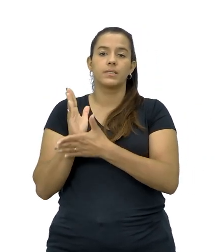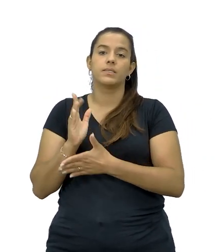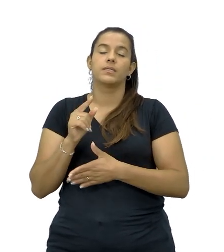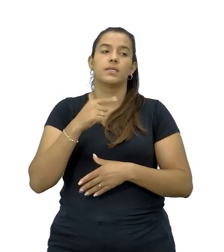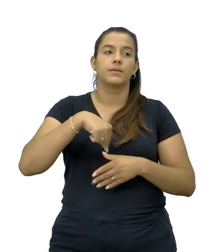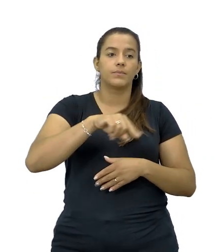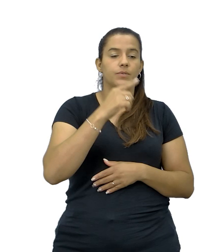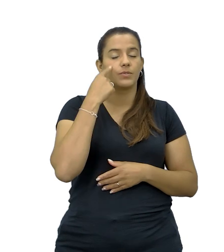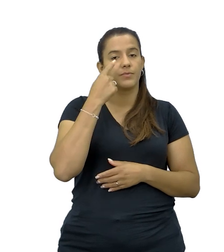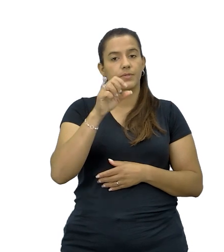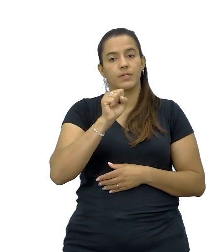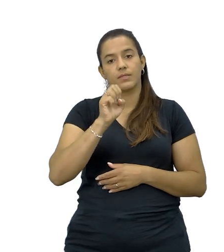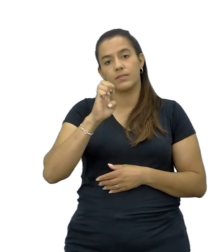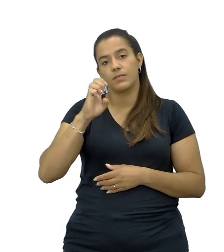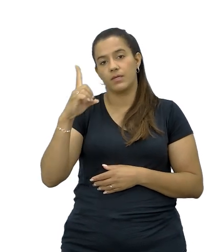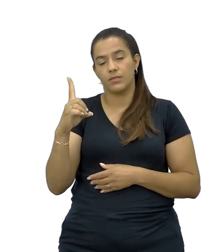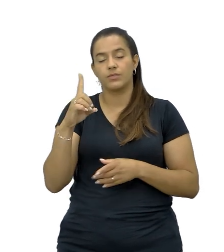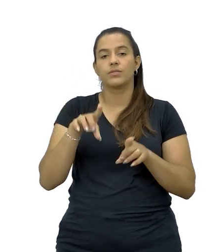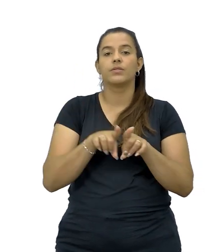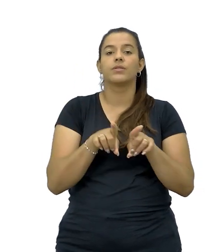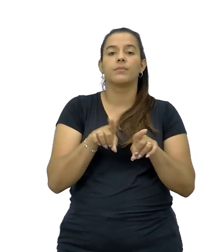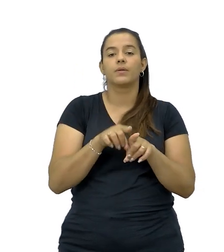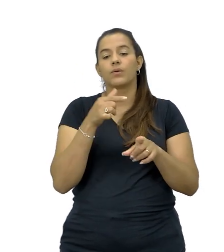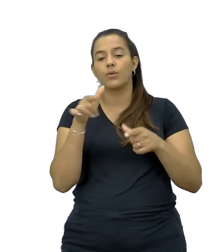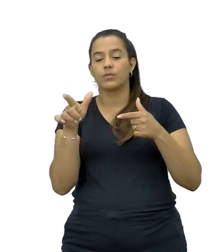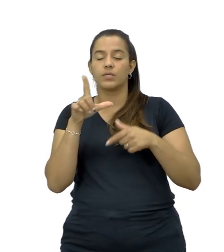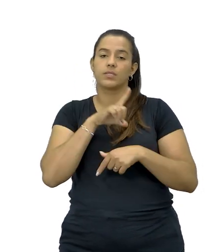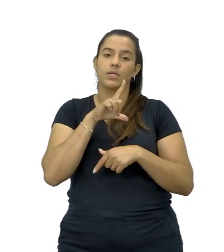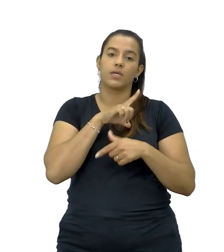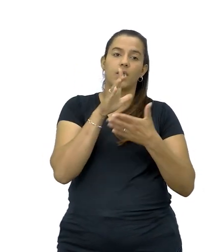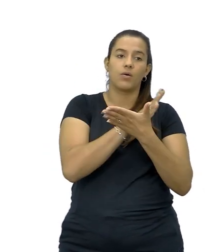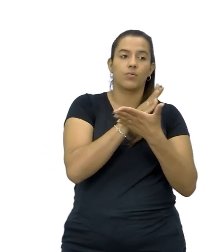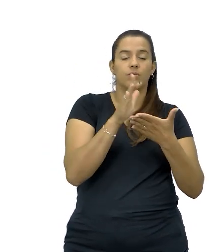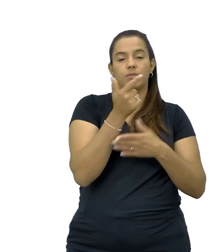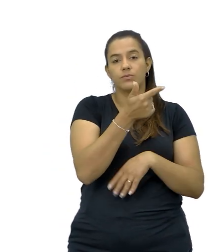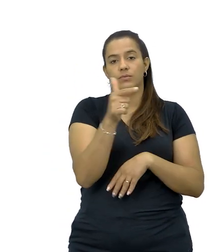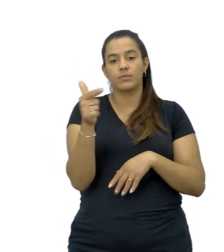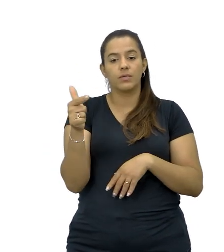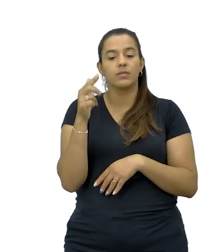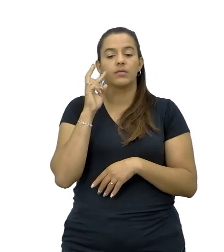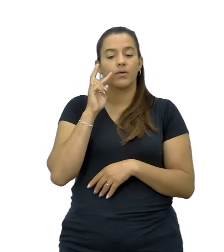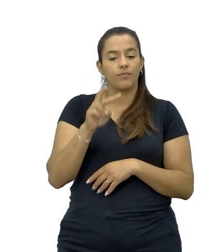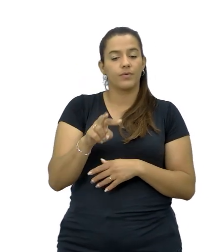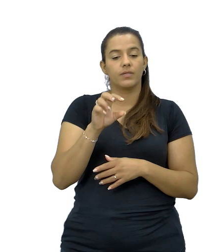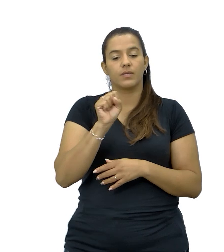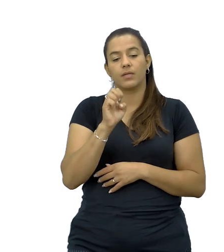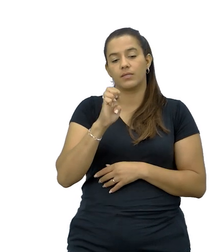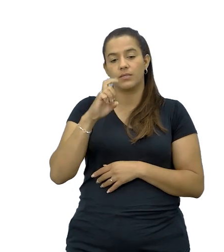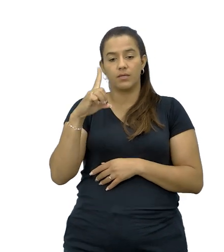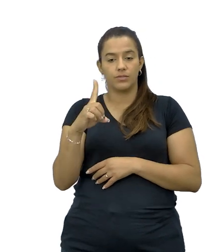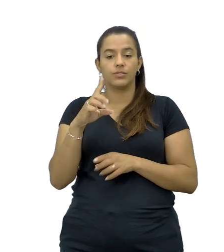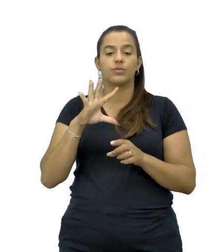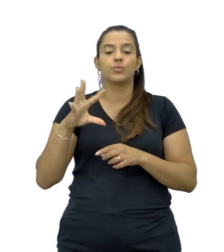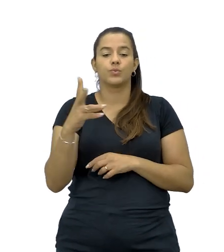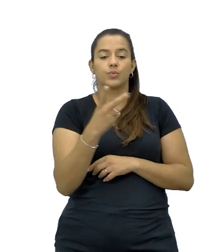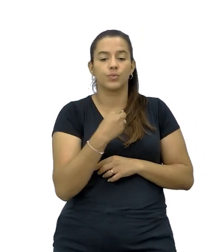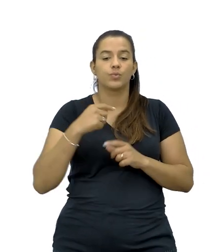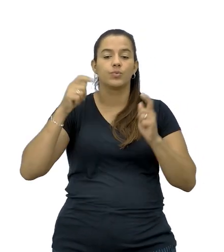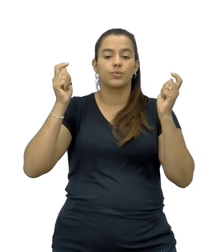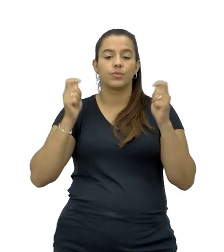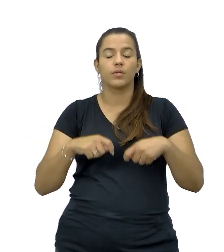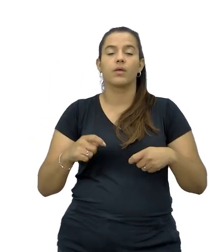na matriz e vi que na matriz algumas têm, outras não têm, então eu busquei dentro da matriz, porque ela vai, de certa